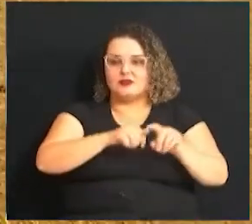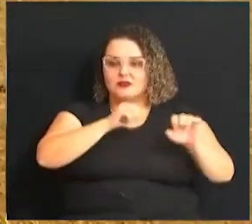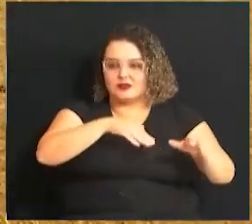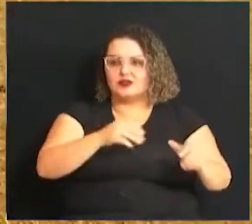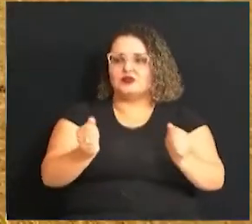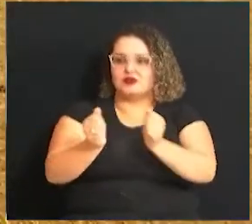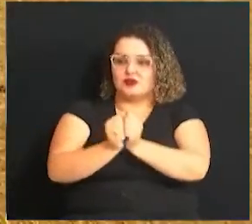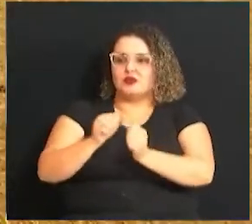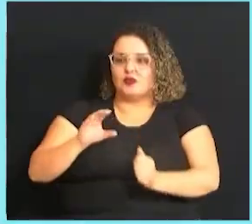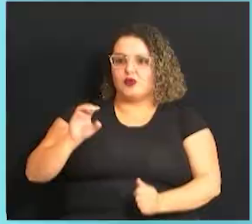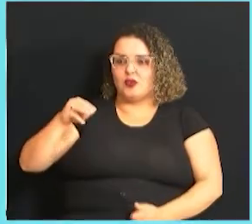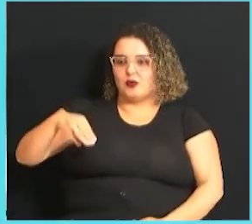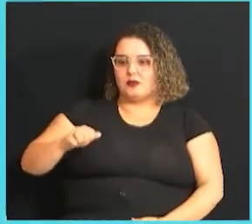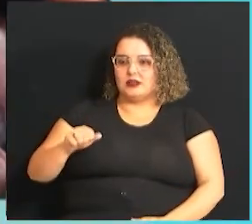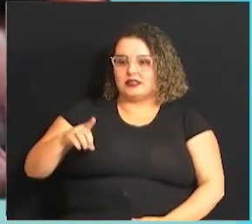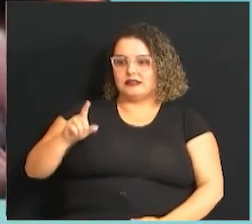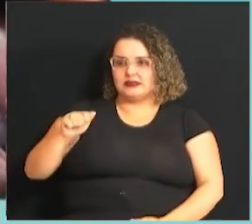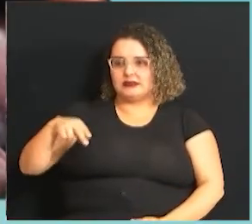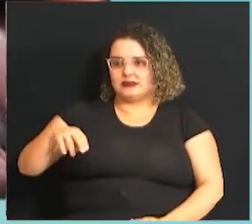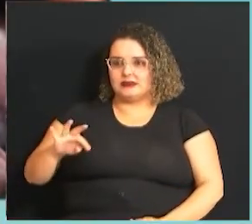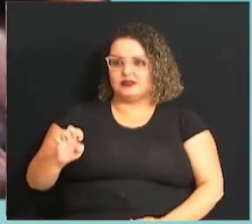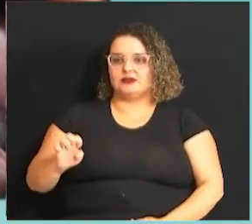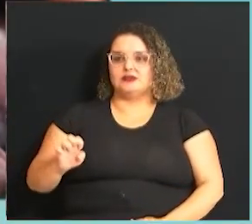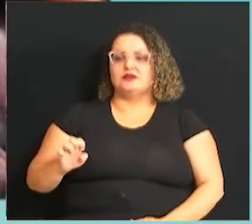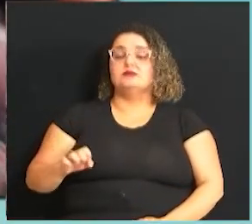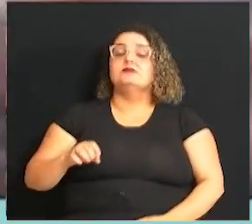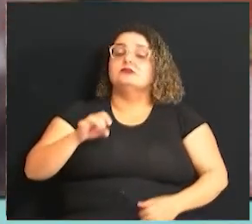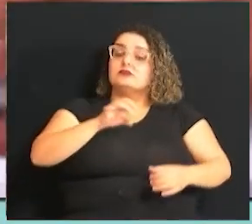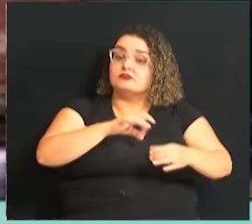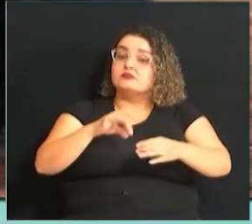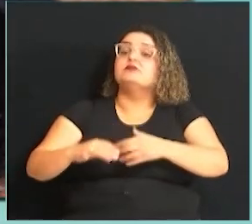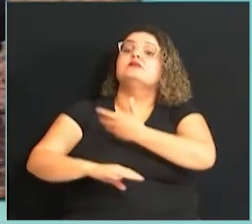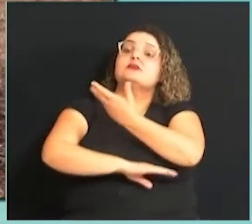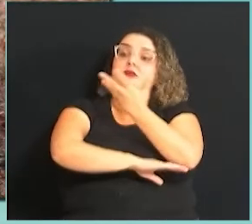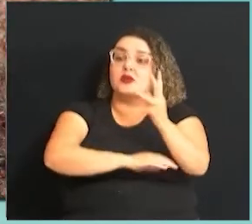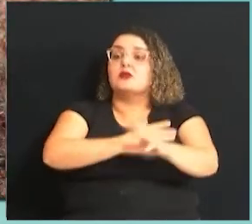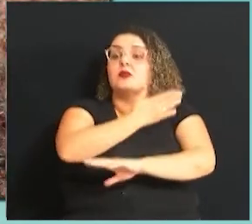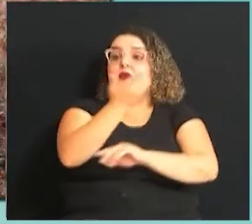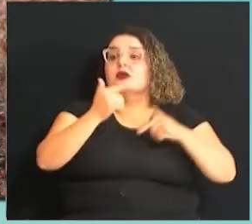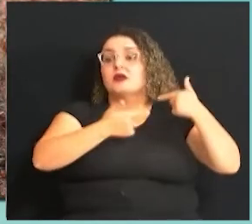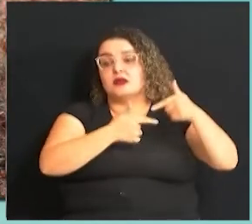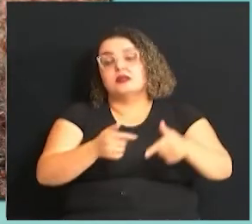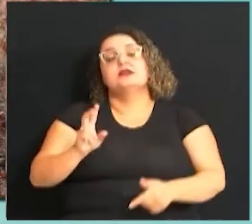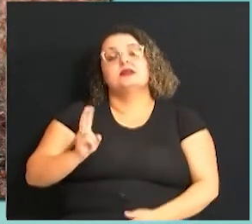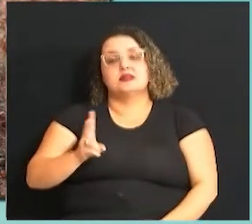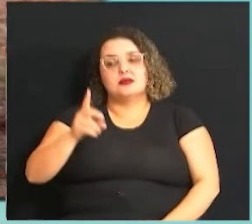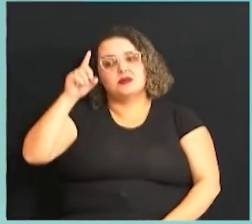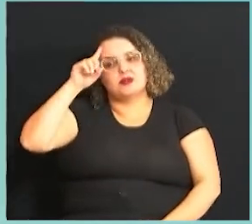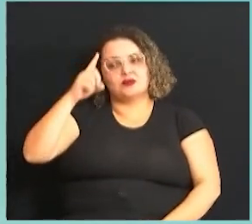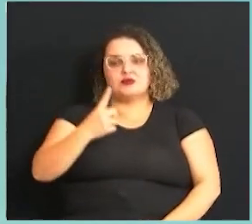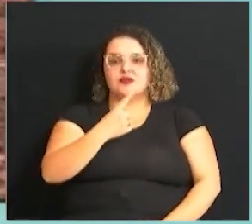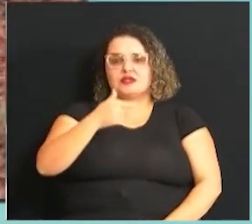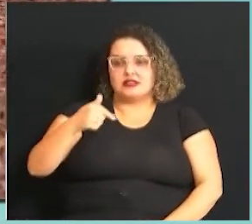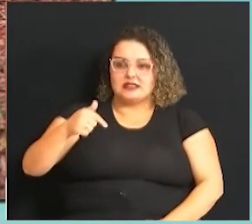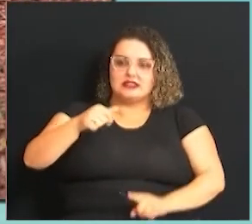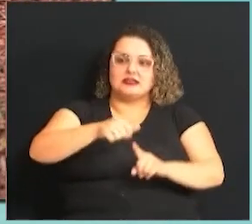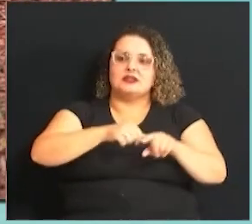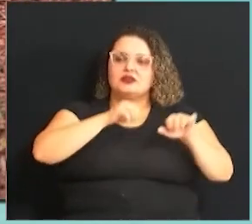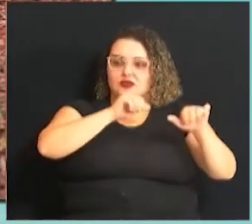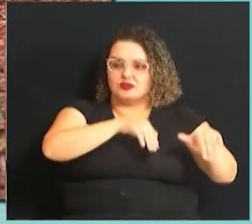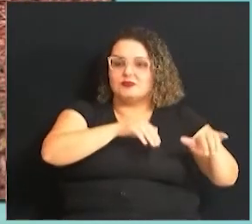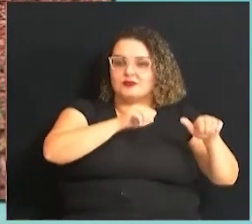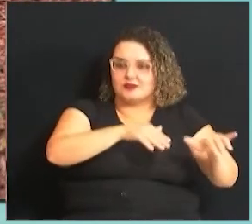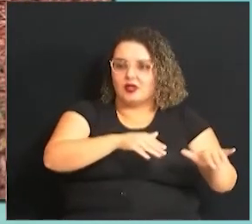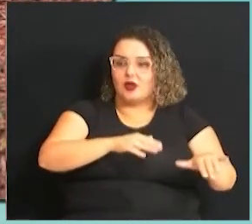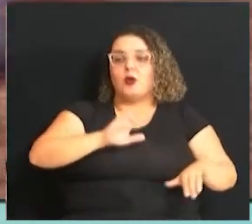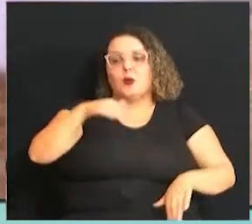17 de setembro, juntamente com o comandante. As cerimônias de plantio no Bosque da Tradição acontecem sempre nos dias 17